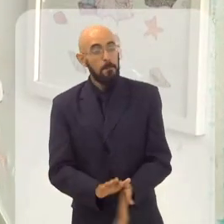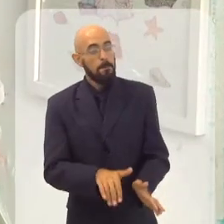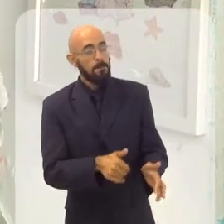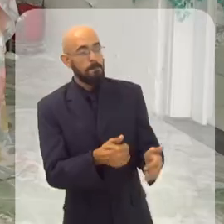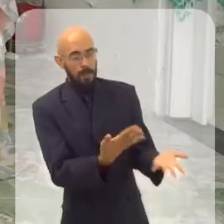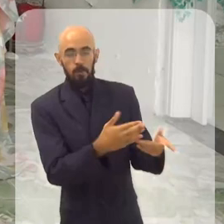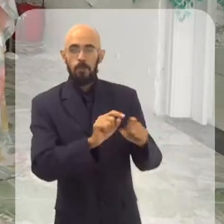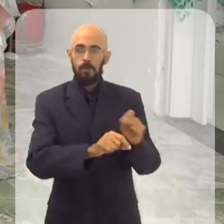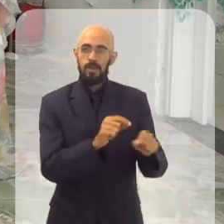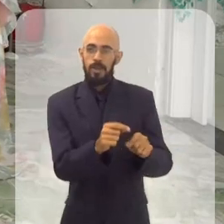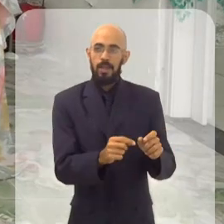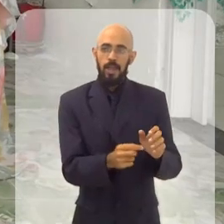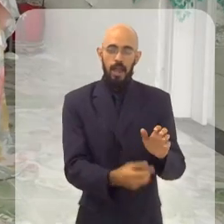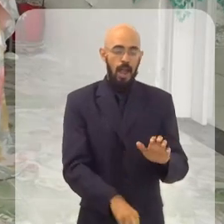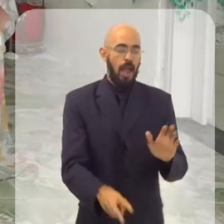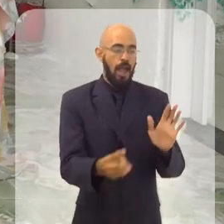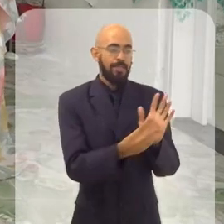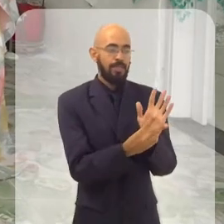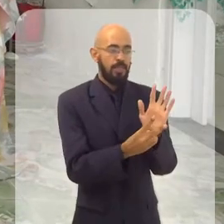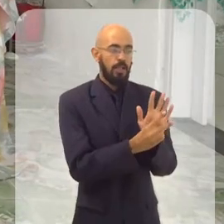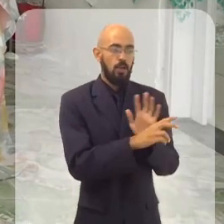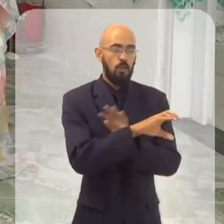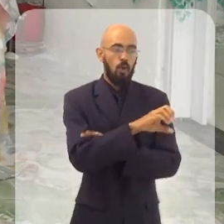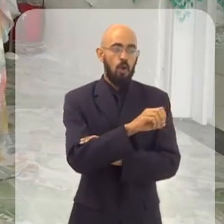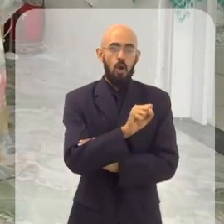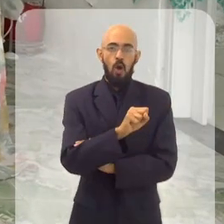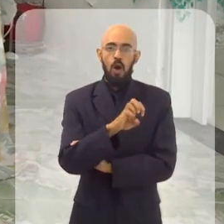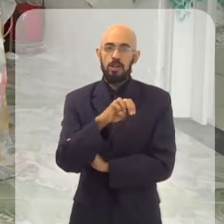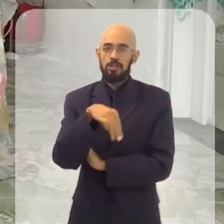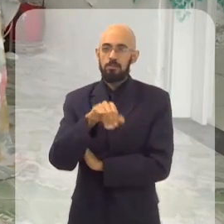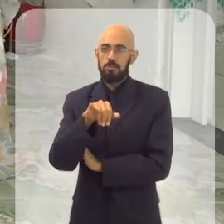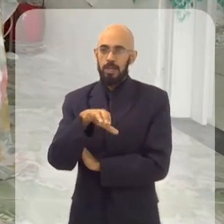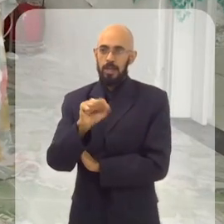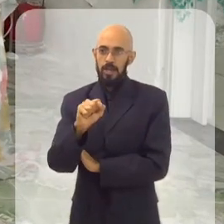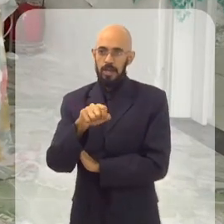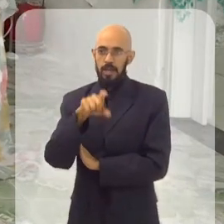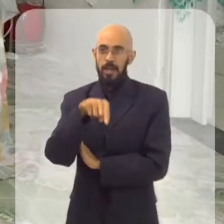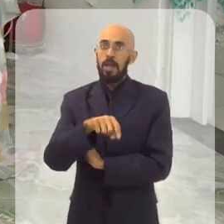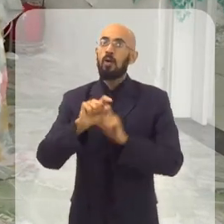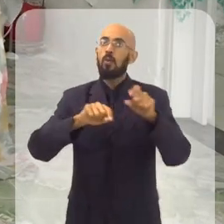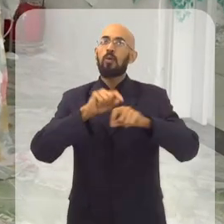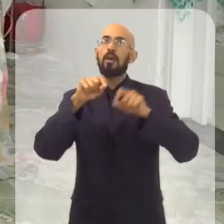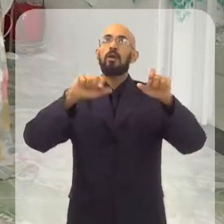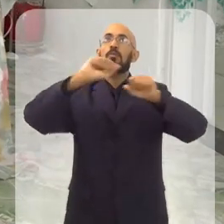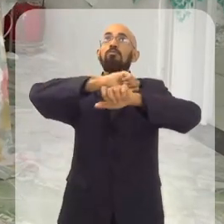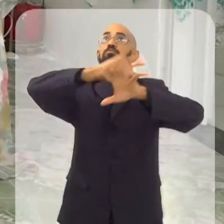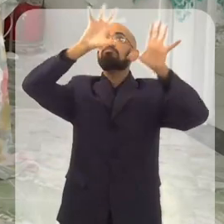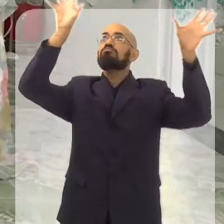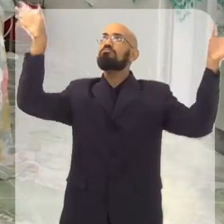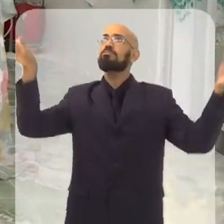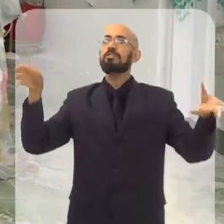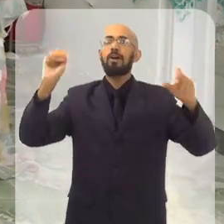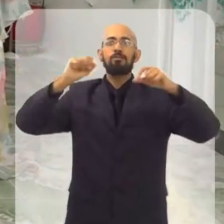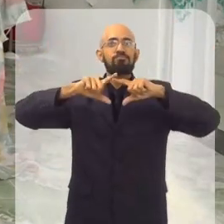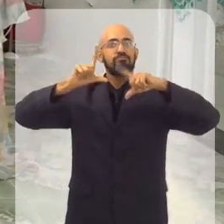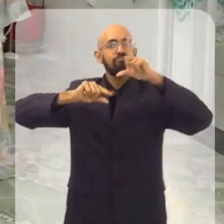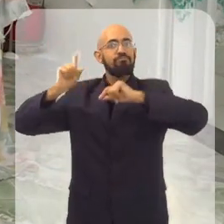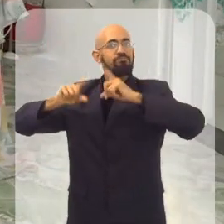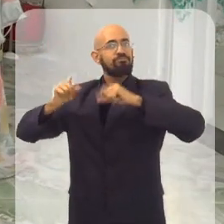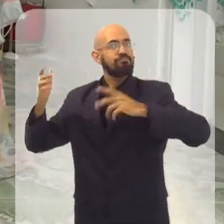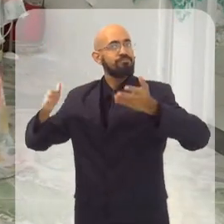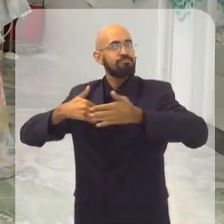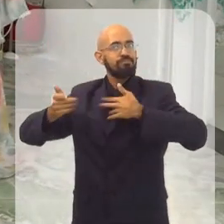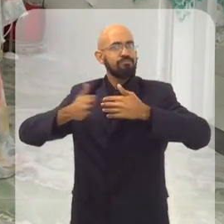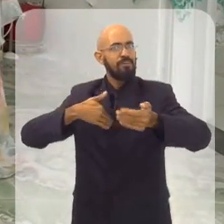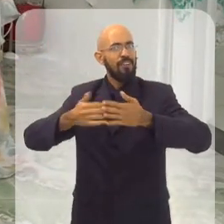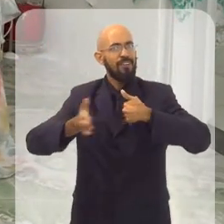Bom, veja bem, tribo cósmica, né? Quer dizer, o que é tribo cósmica? Uma tribo no cosmos, né? Então não é num local específico. E aqui em casa